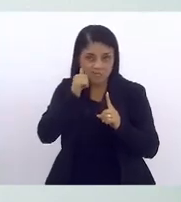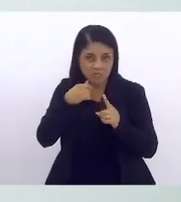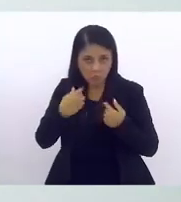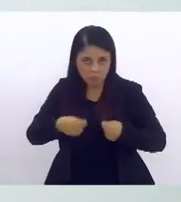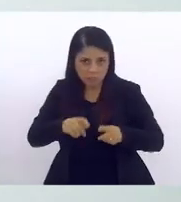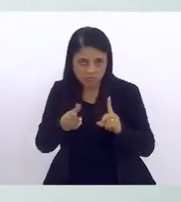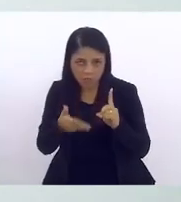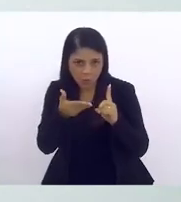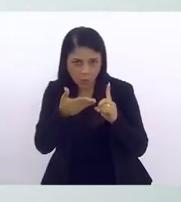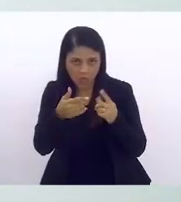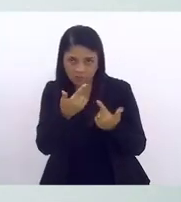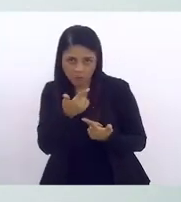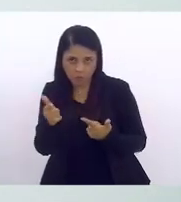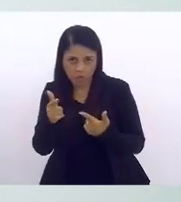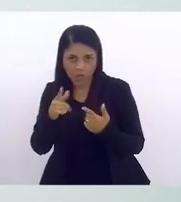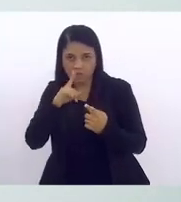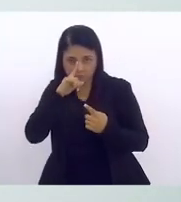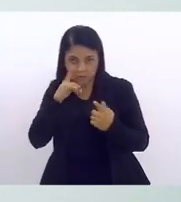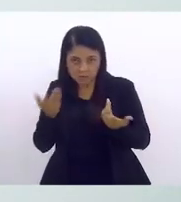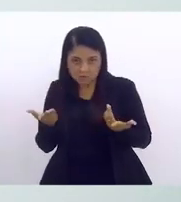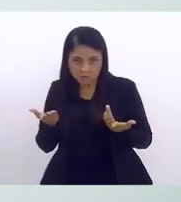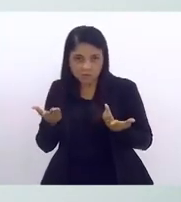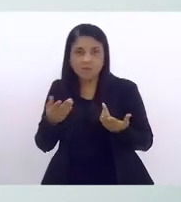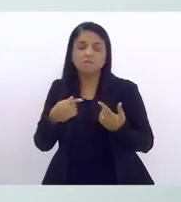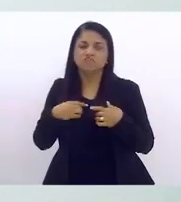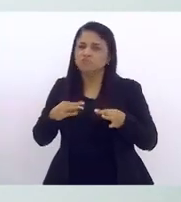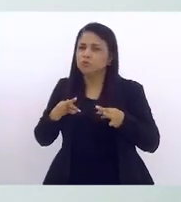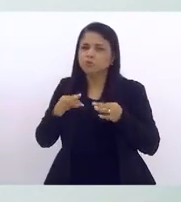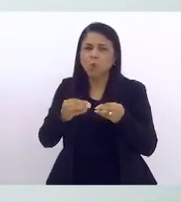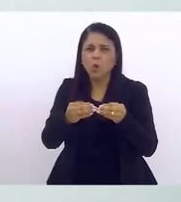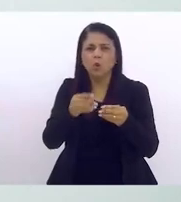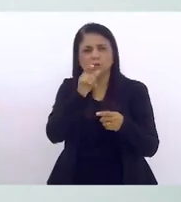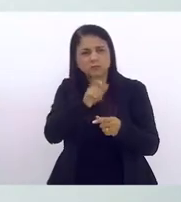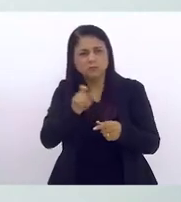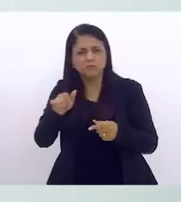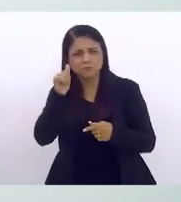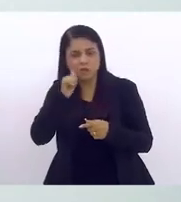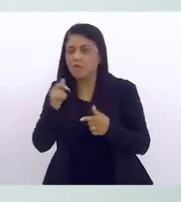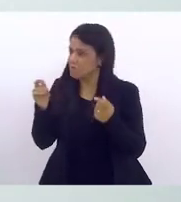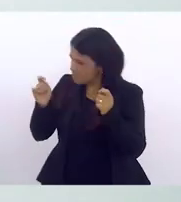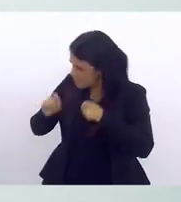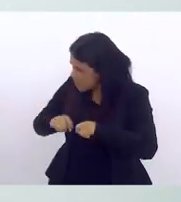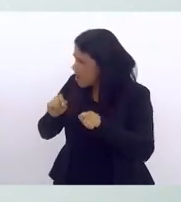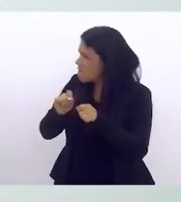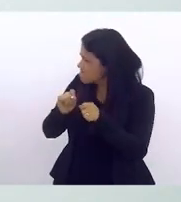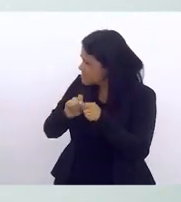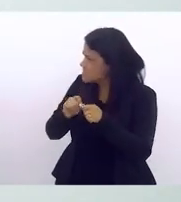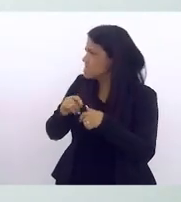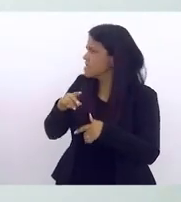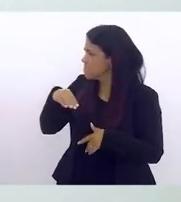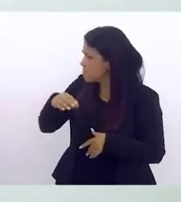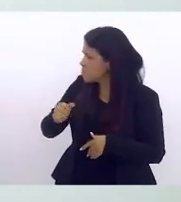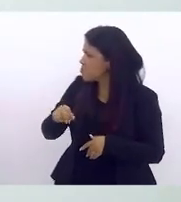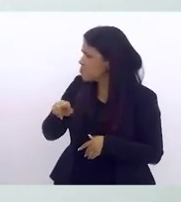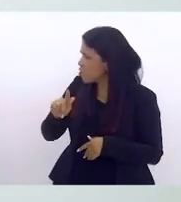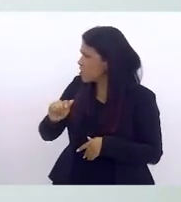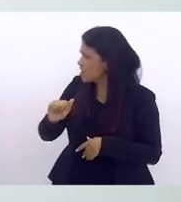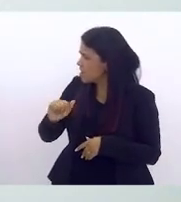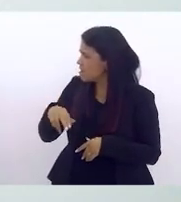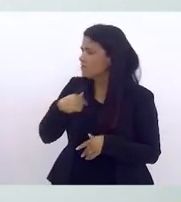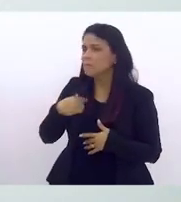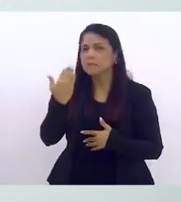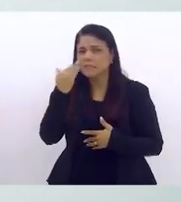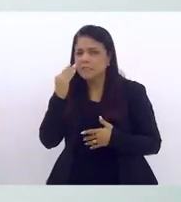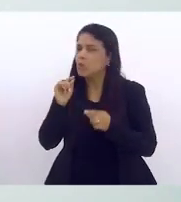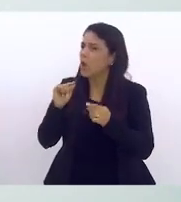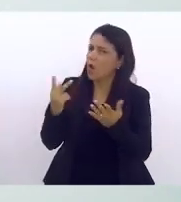doula? Precisa. Não, vamos fazer também. Morgana, vamos fazer, vamos entender o que está acontecendo. A gente